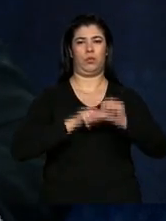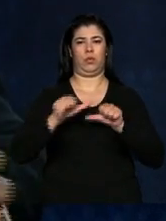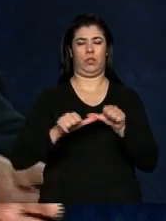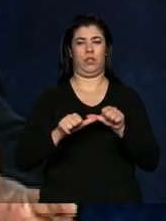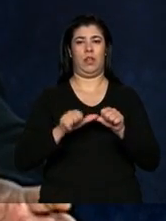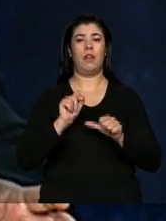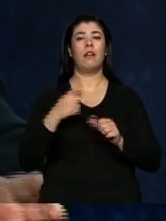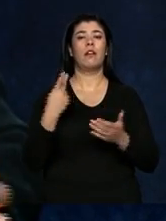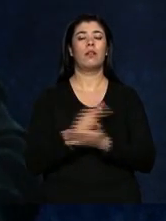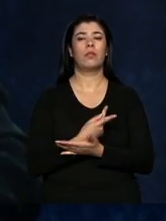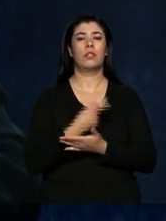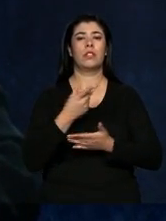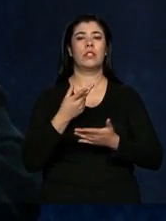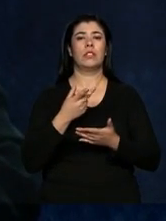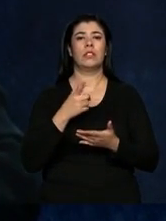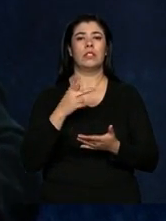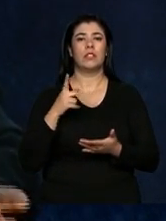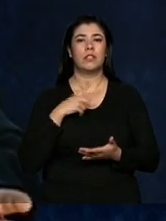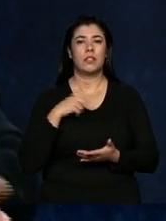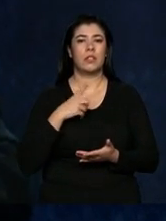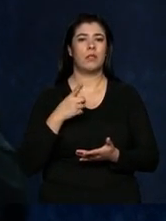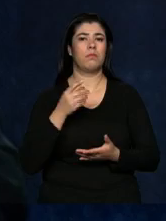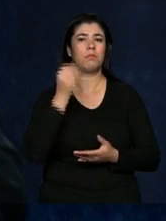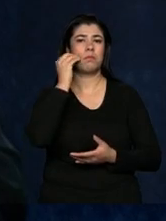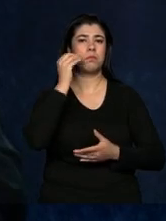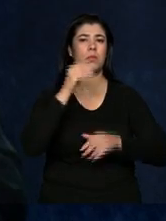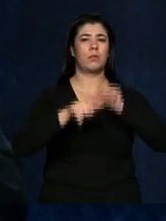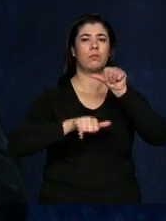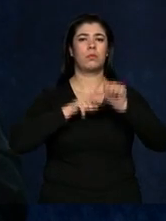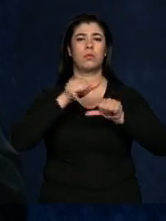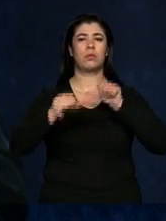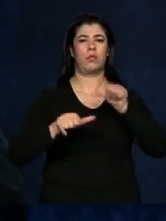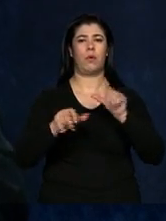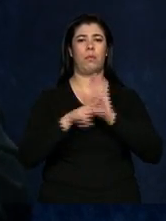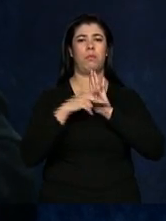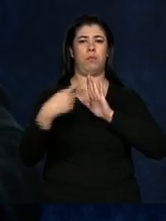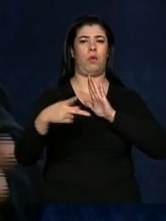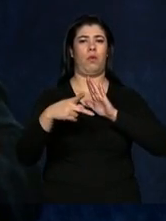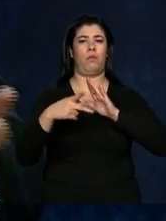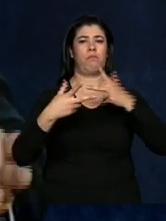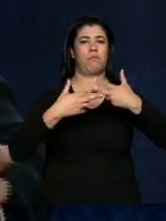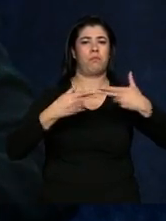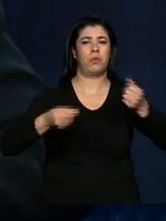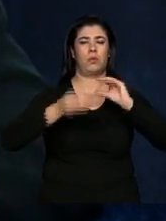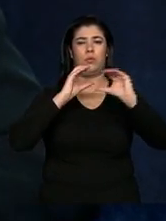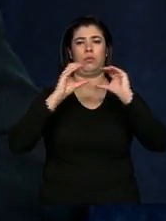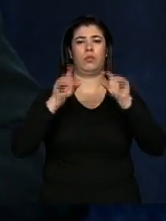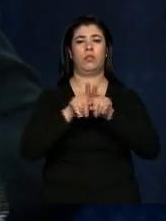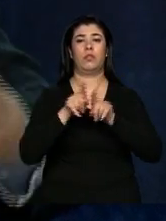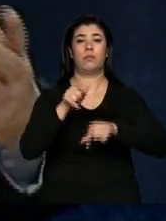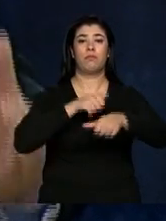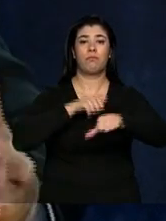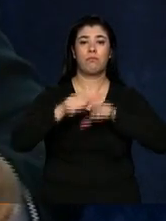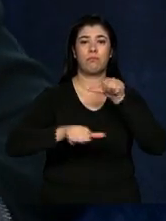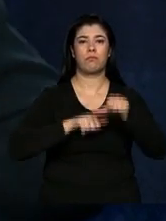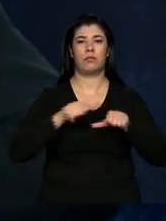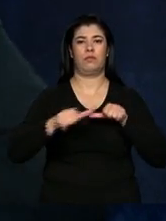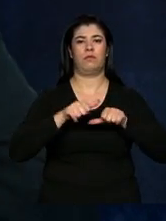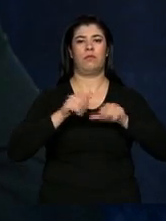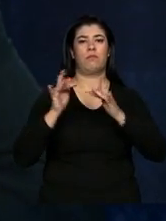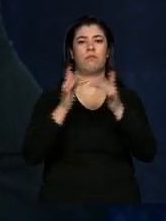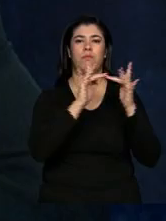apenas eh os meios de comunicação mas transforma fundamentalmente a relação das pessoas das